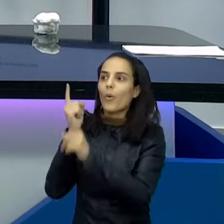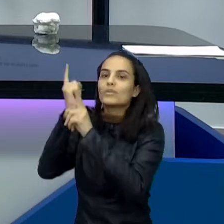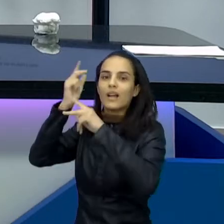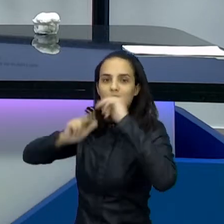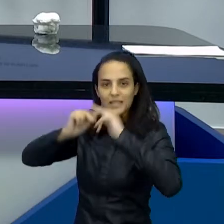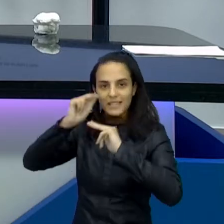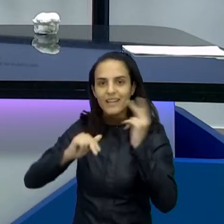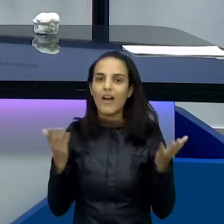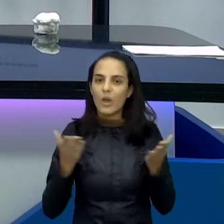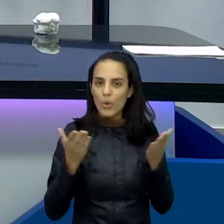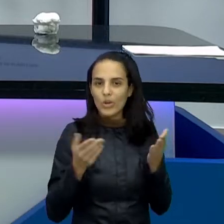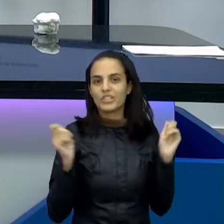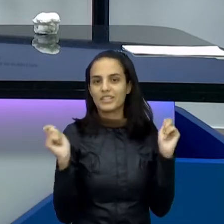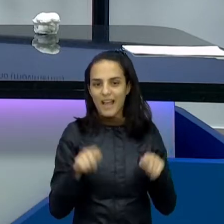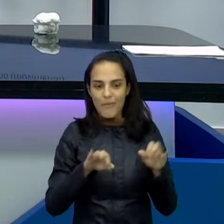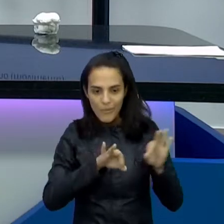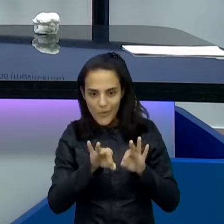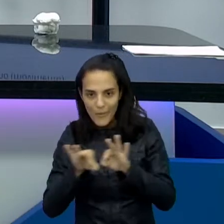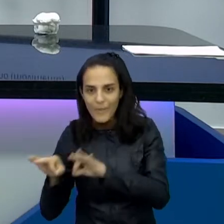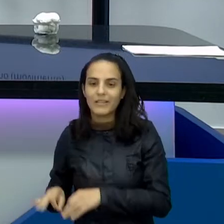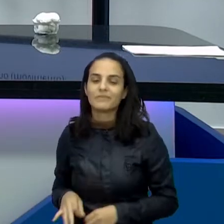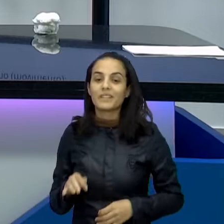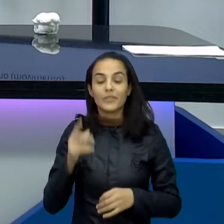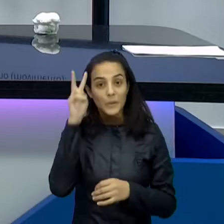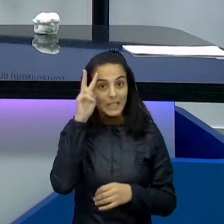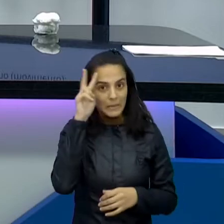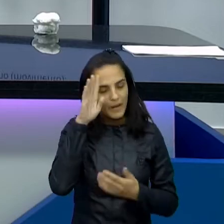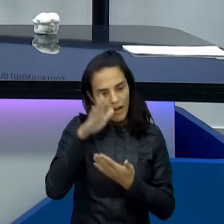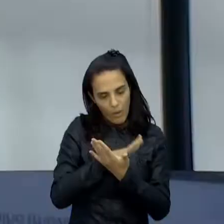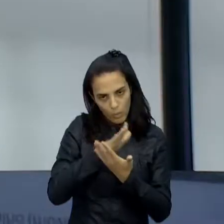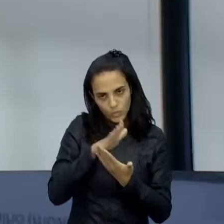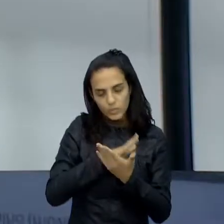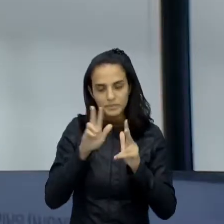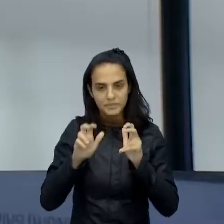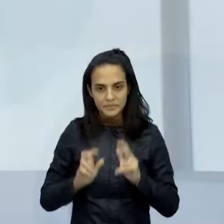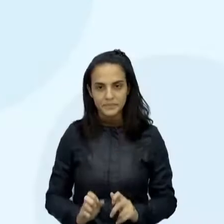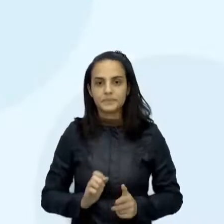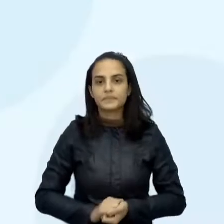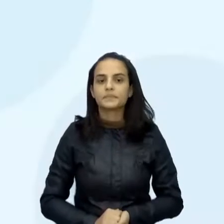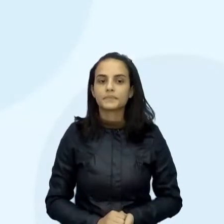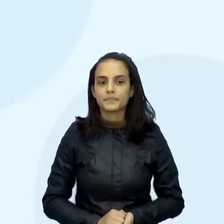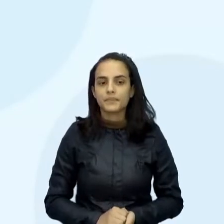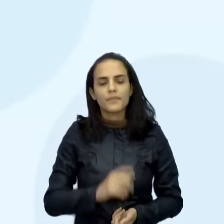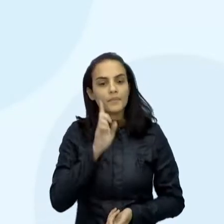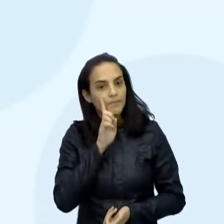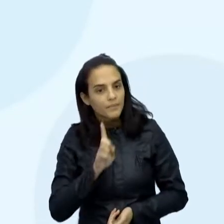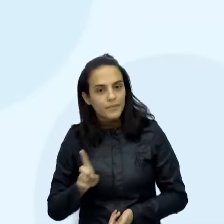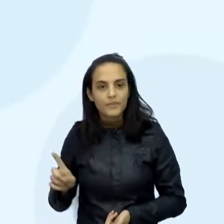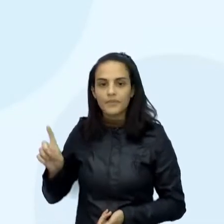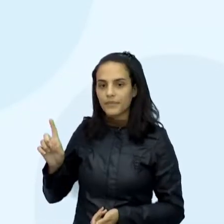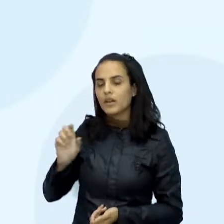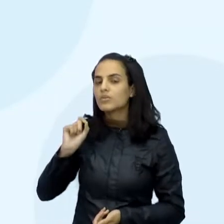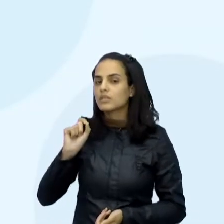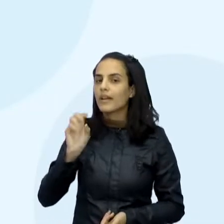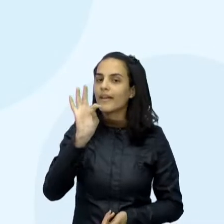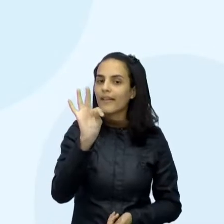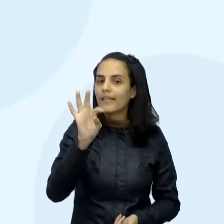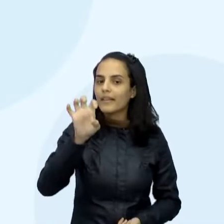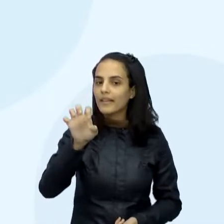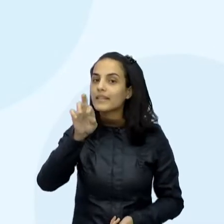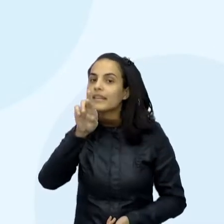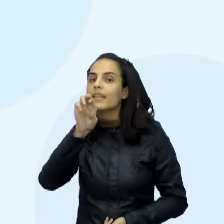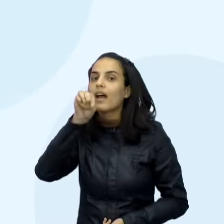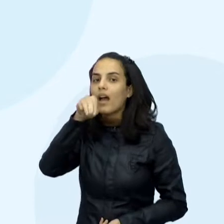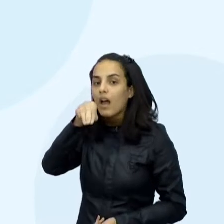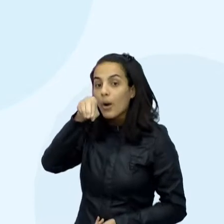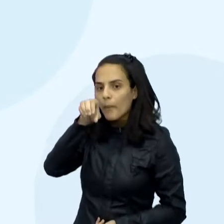hoje, beleza? Vamos só relembrar então algumas coisas, ó. Sobre a termodinâmica, né? Termo, a gente tem a